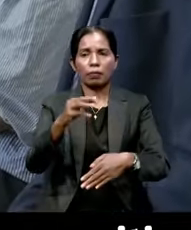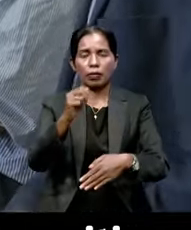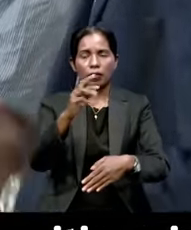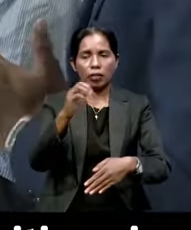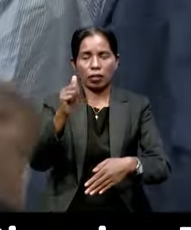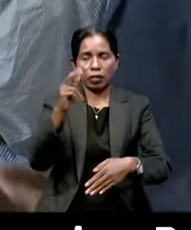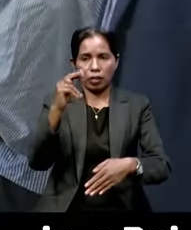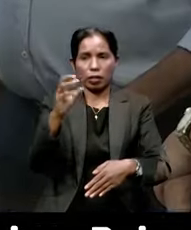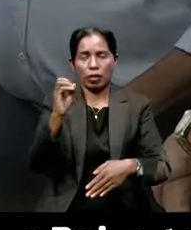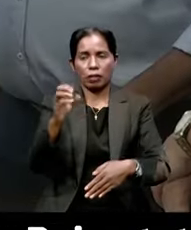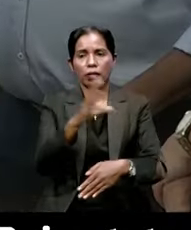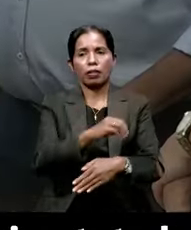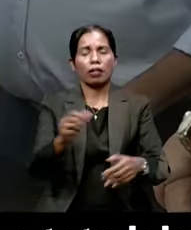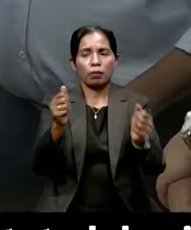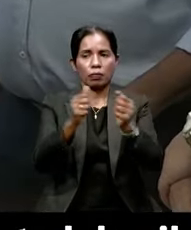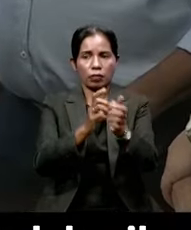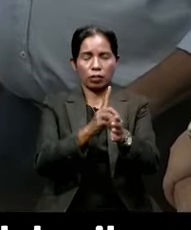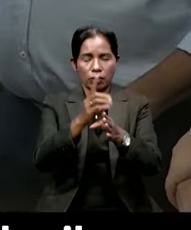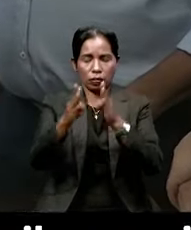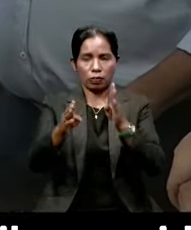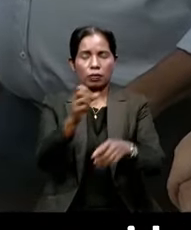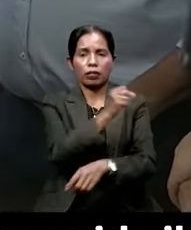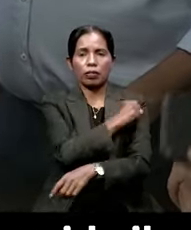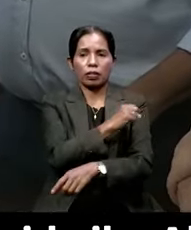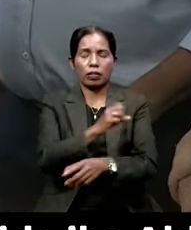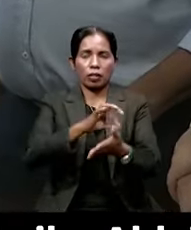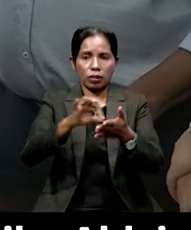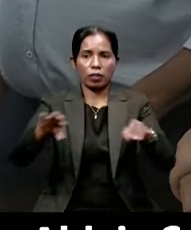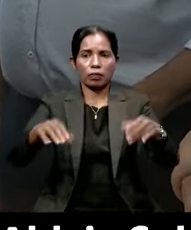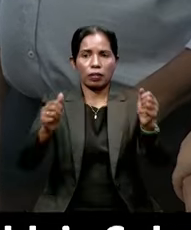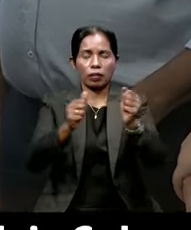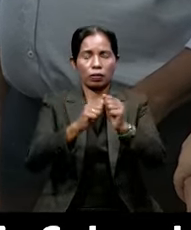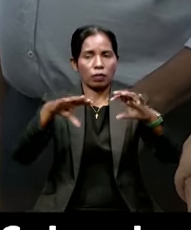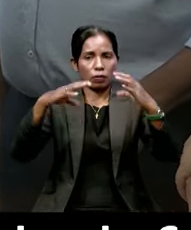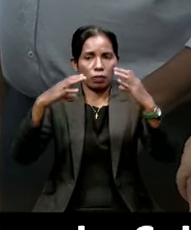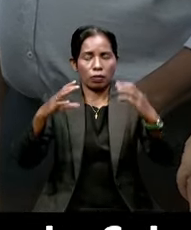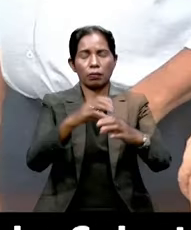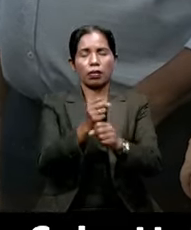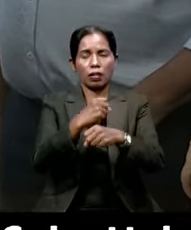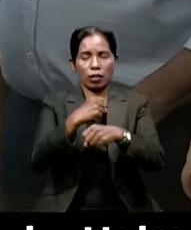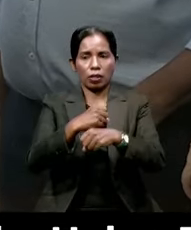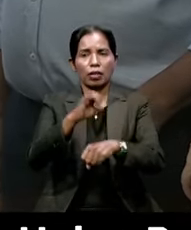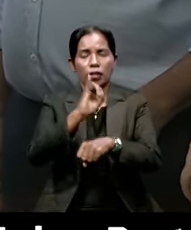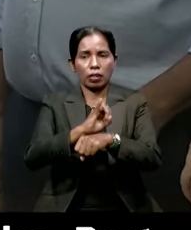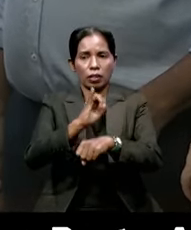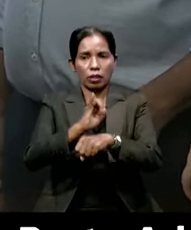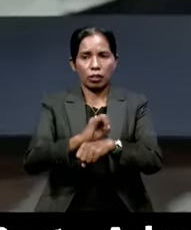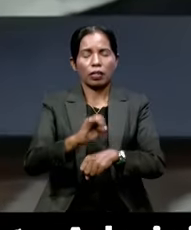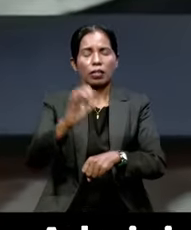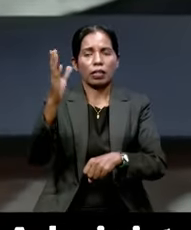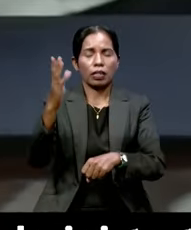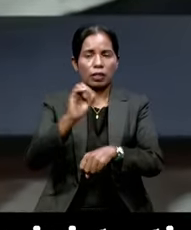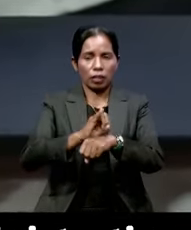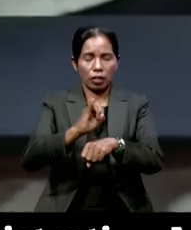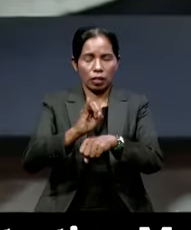Sabino, acompanha o diretor Sascas, assina contrato com a comissão para construção na igreja paróquia São Paulo Lauten,